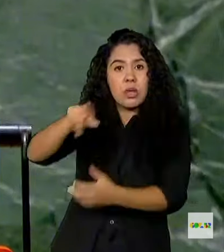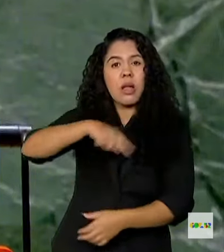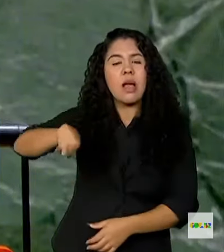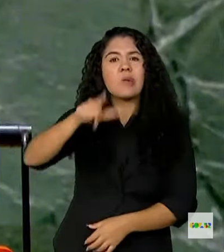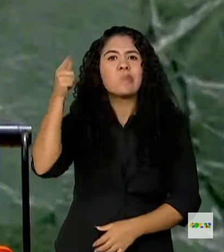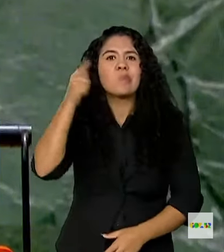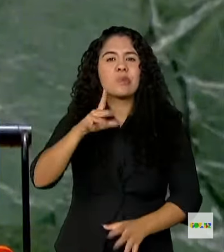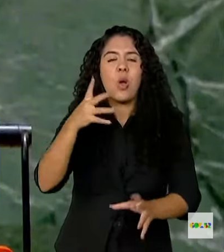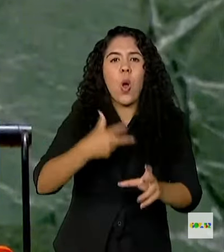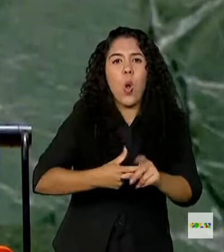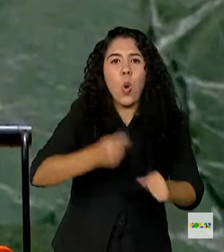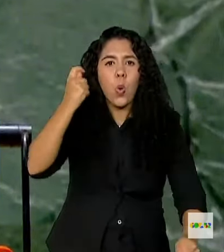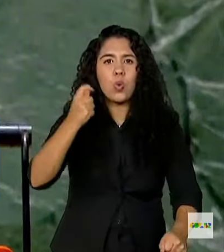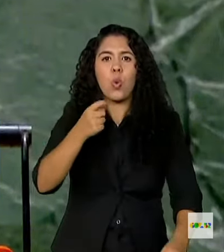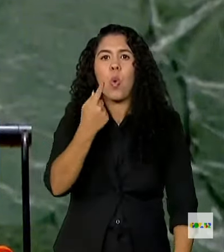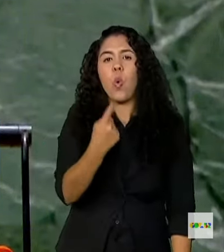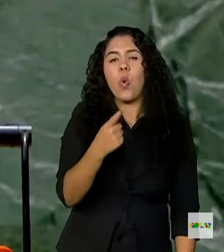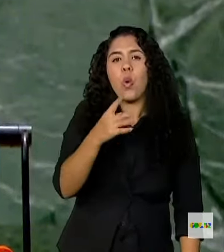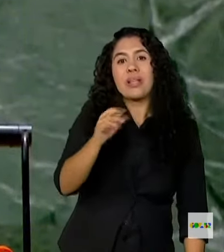de